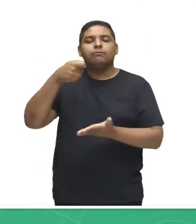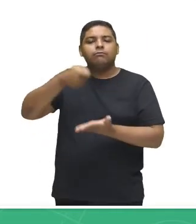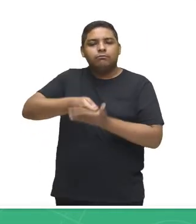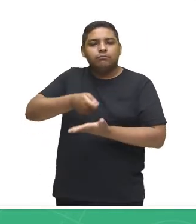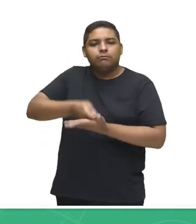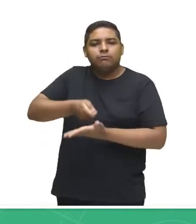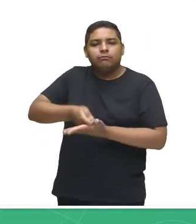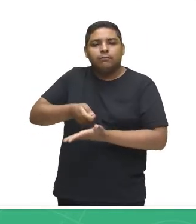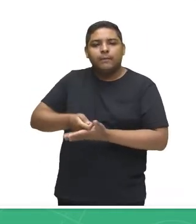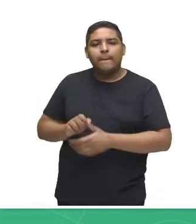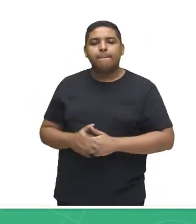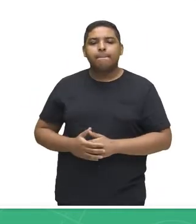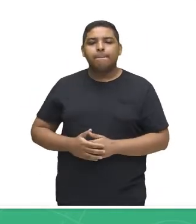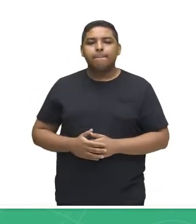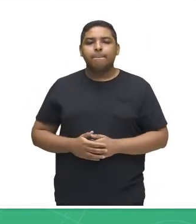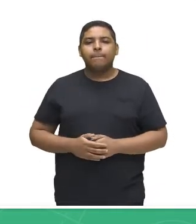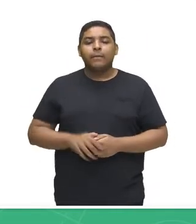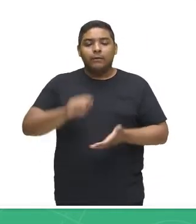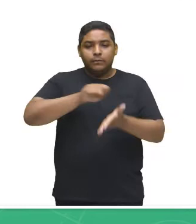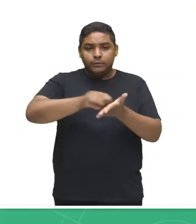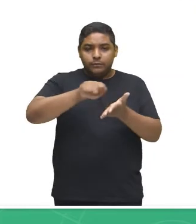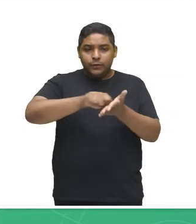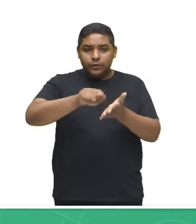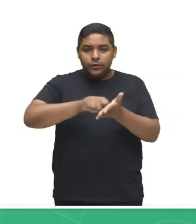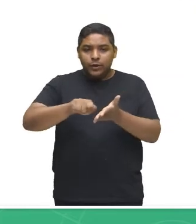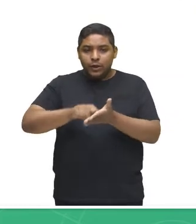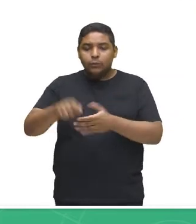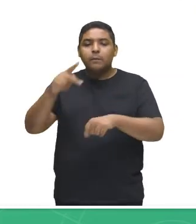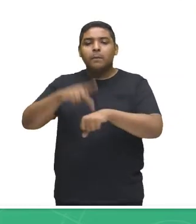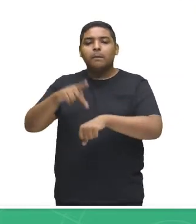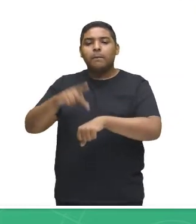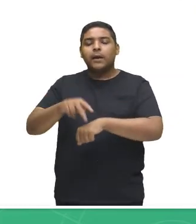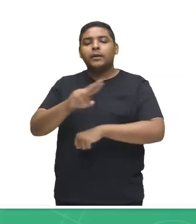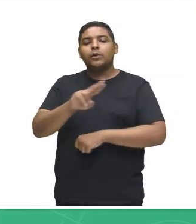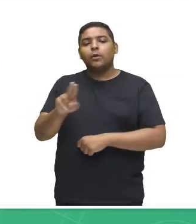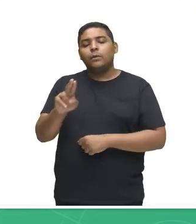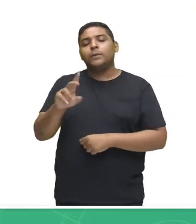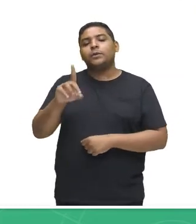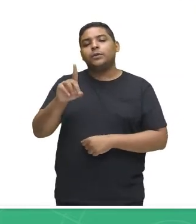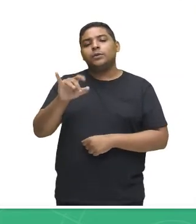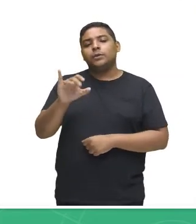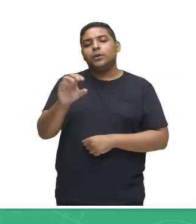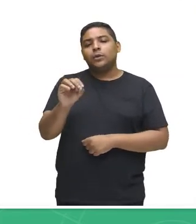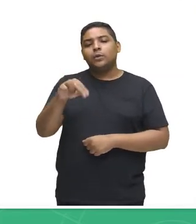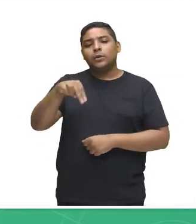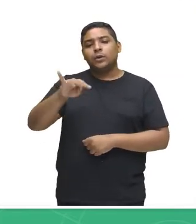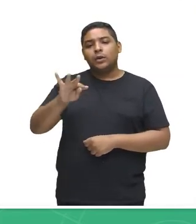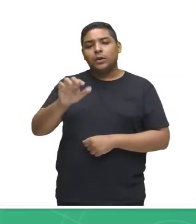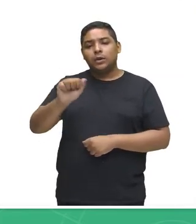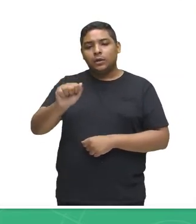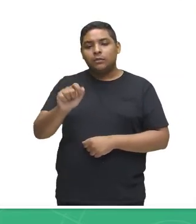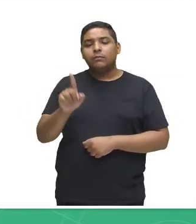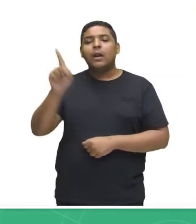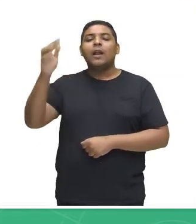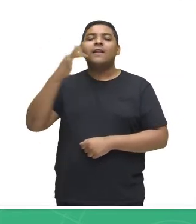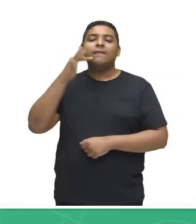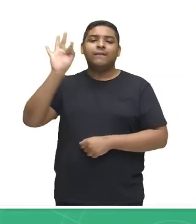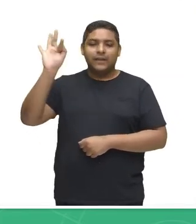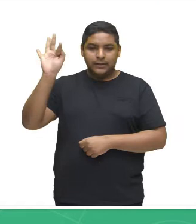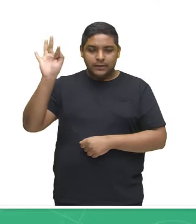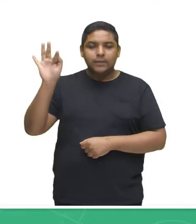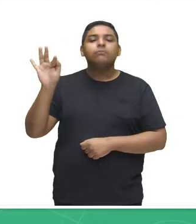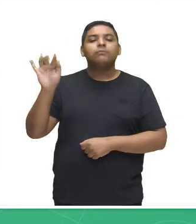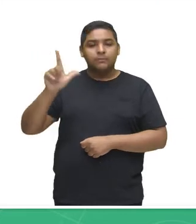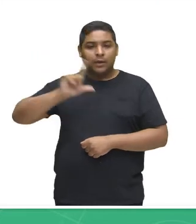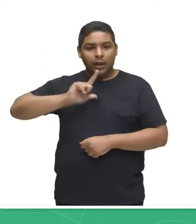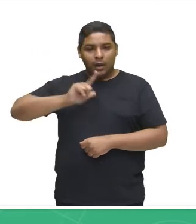dionita. Olha que interessante. E hoje ele se encontra em exposição no Museu do Louvre, na França. Mas nós trouxemos